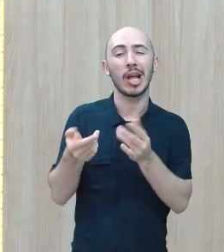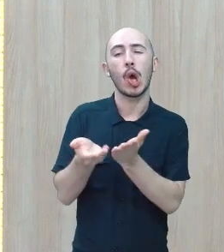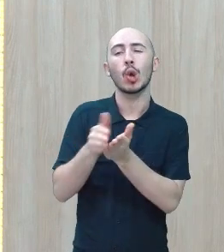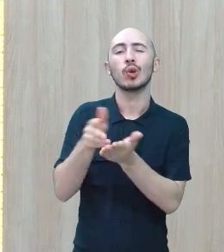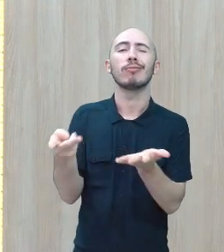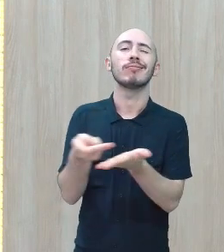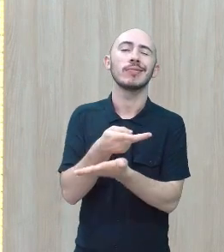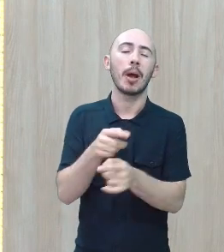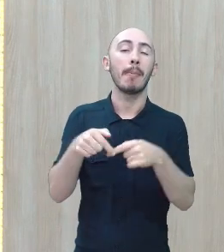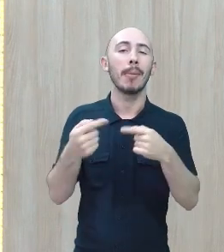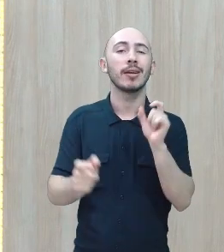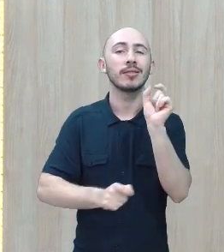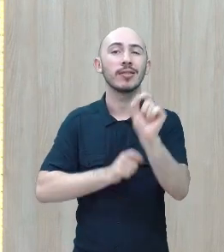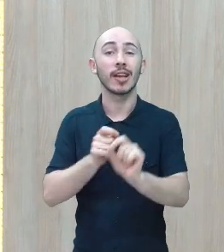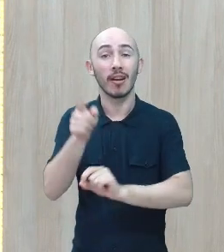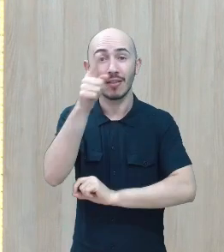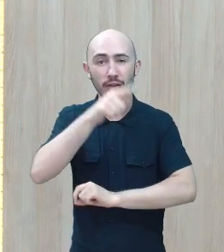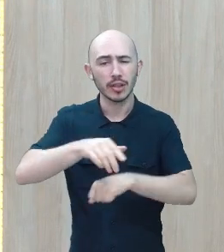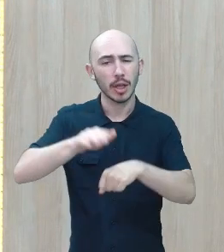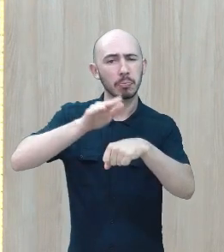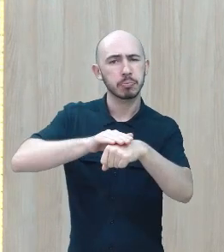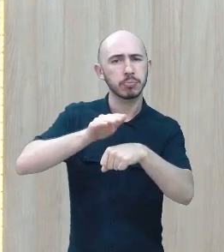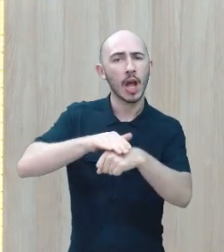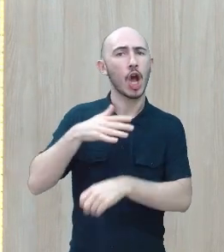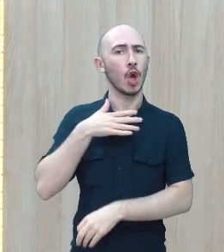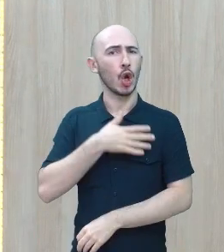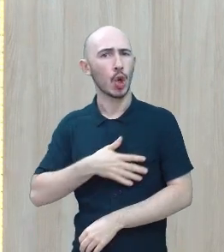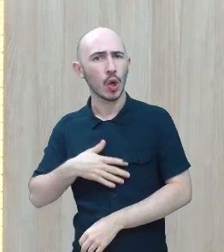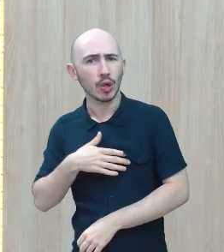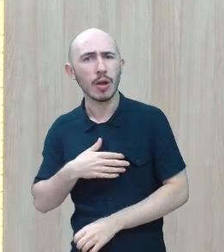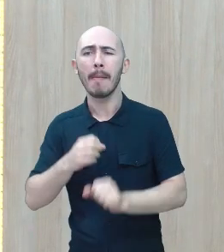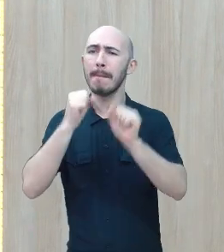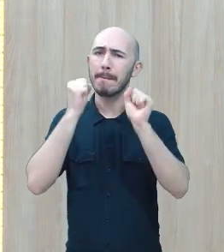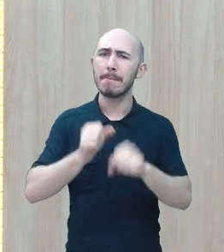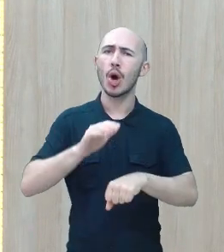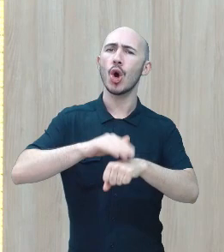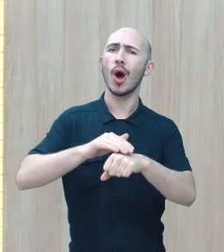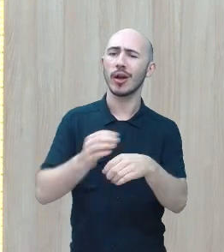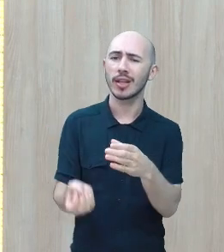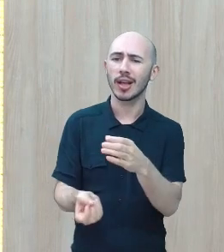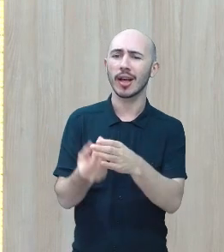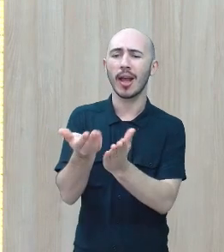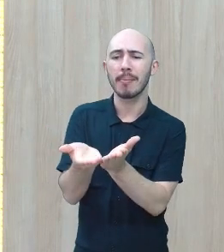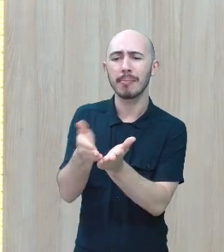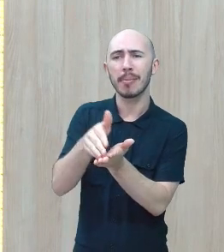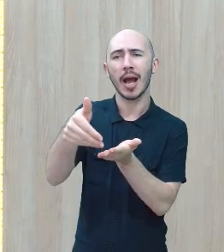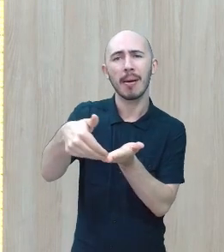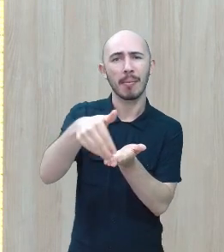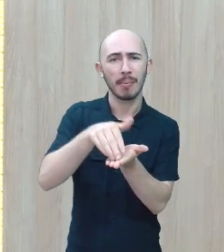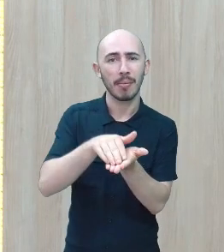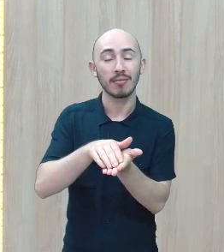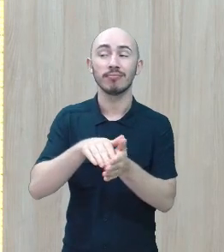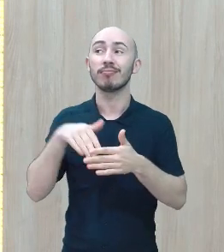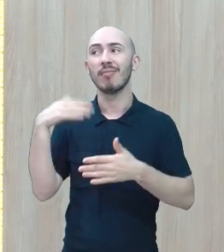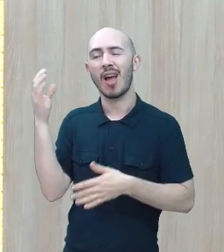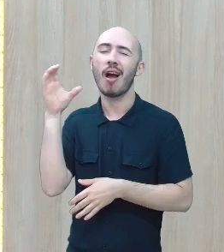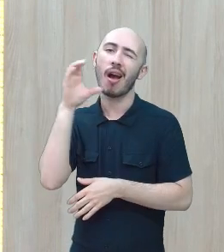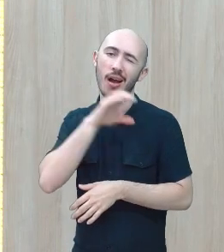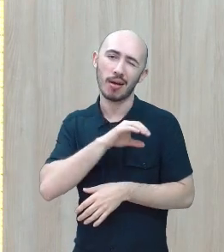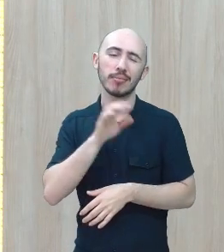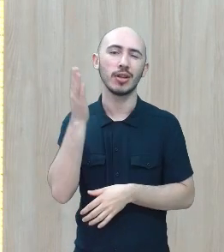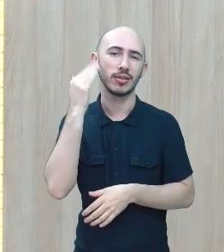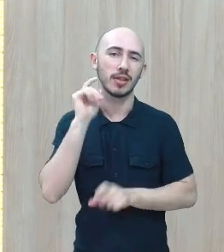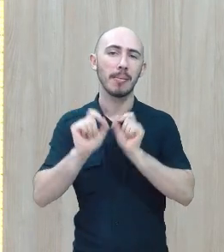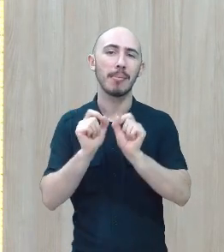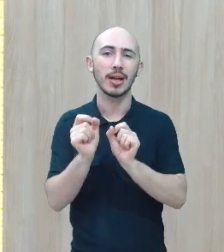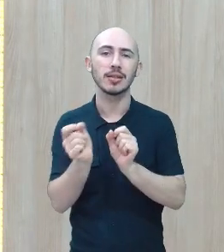errado. Mas, se você aí em casa gostou e pode tentar reproduzir, eu sei que foi rápido, mas você pode procurar ou reassistir